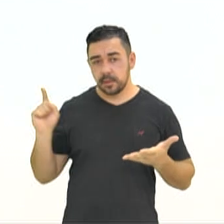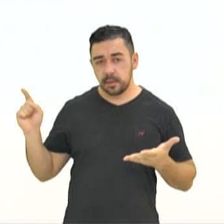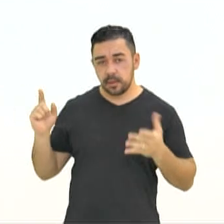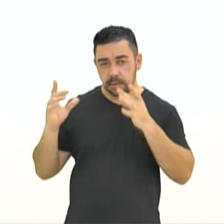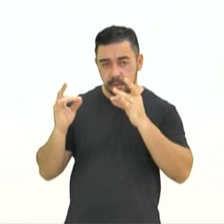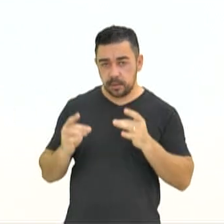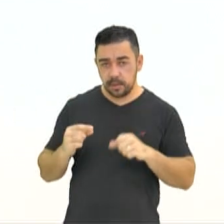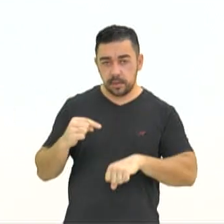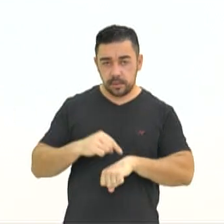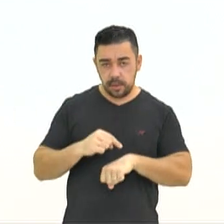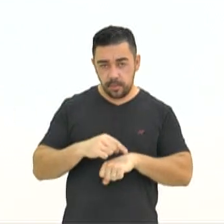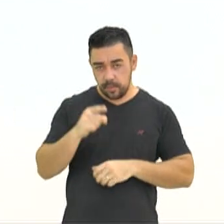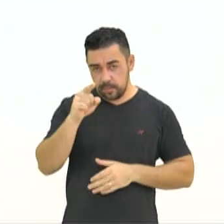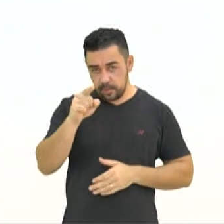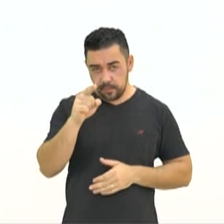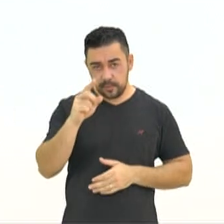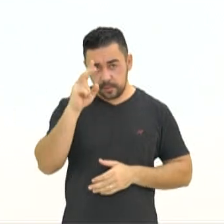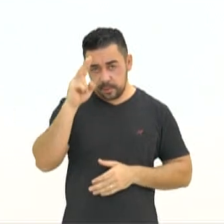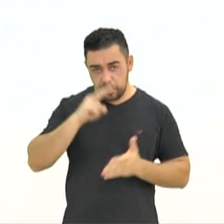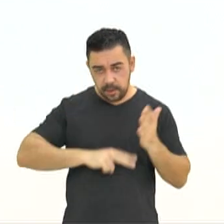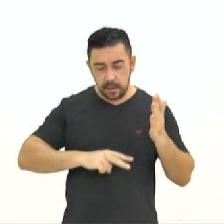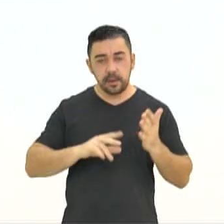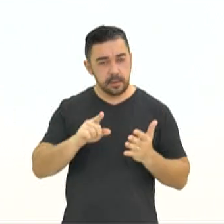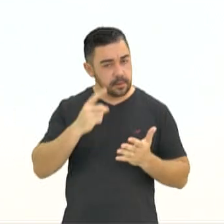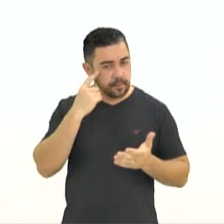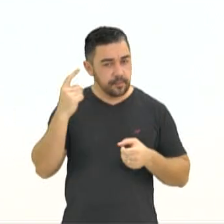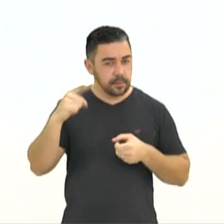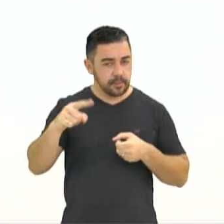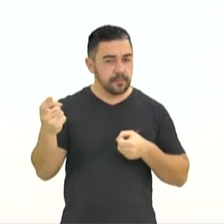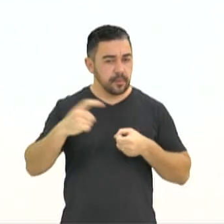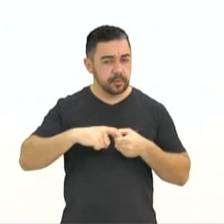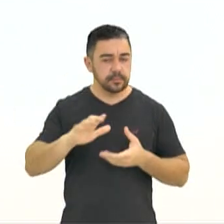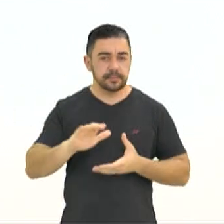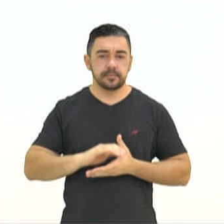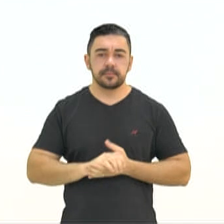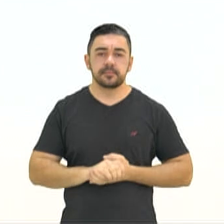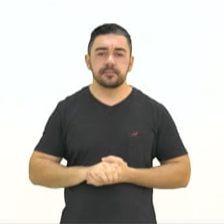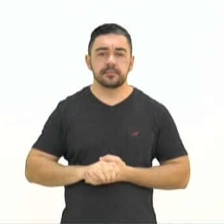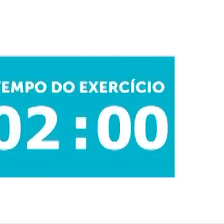descrição. Vou dar uns minutinhos para vocês lerem com calma e a gente já volta.